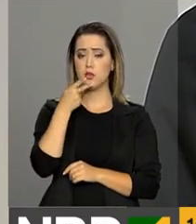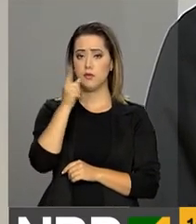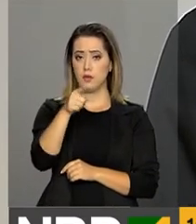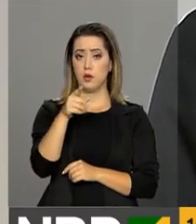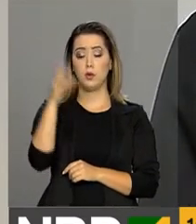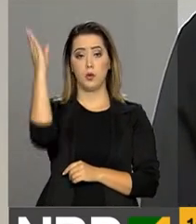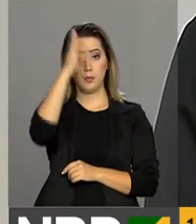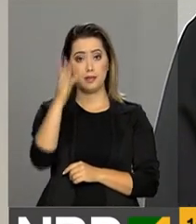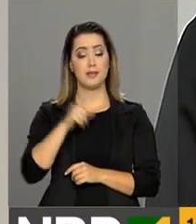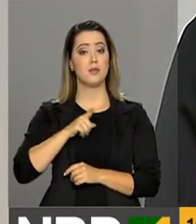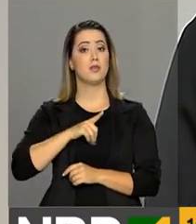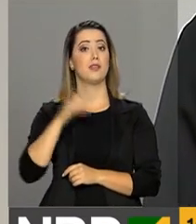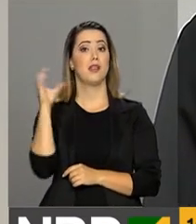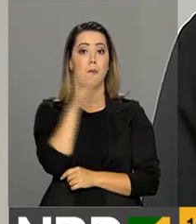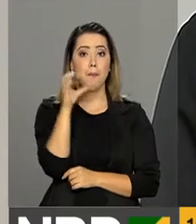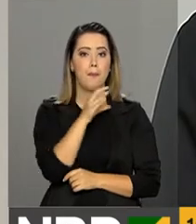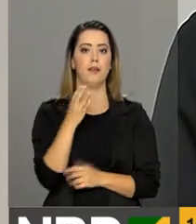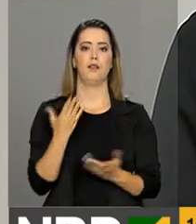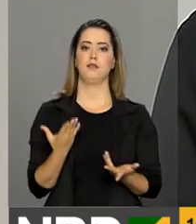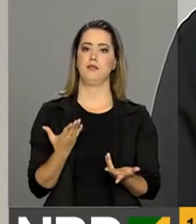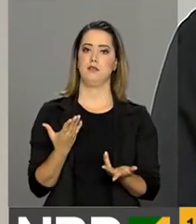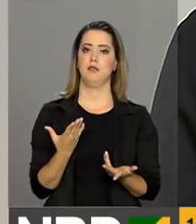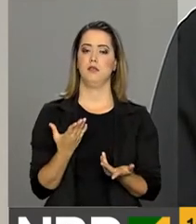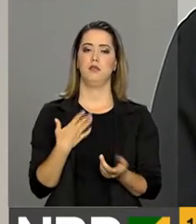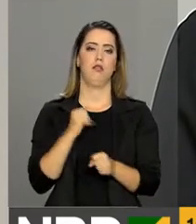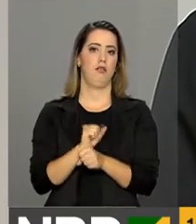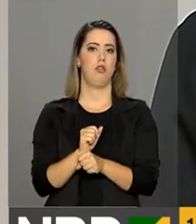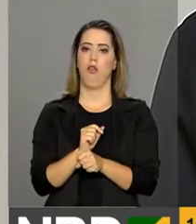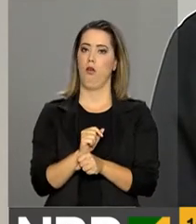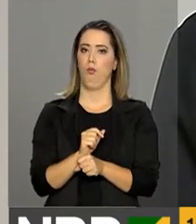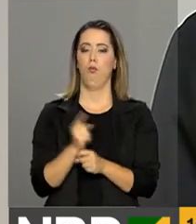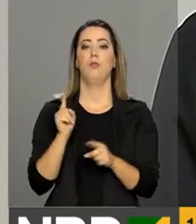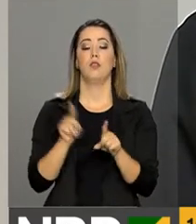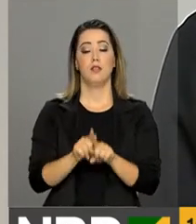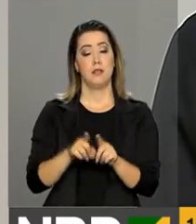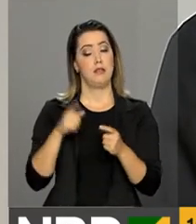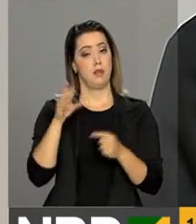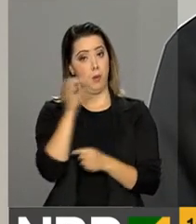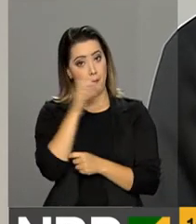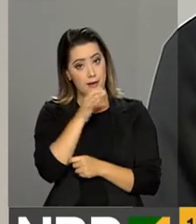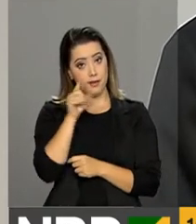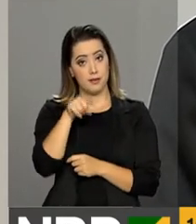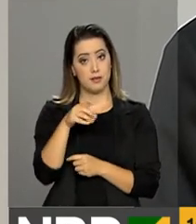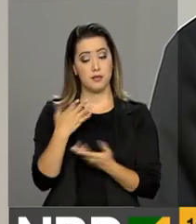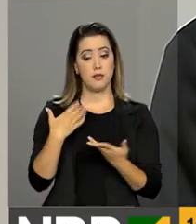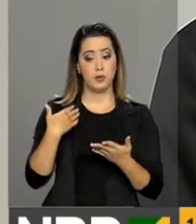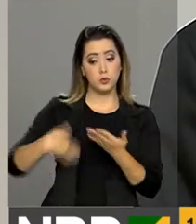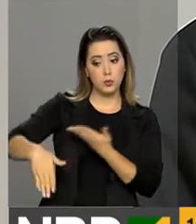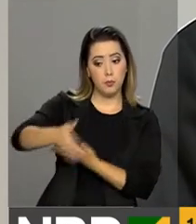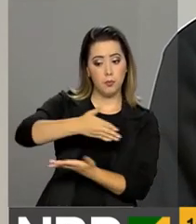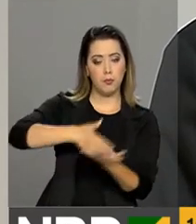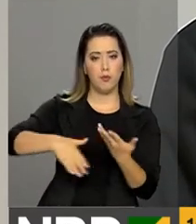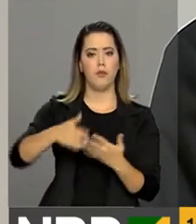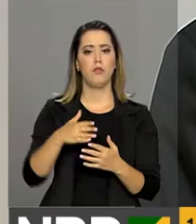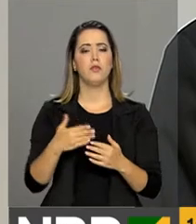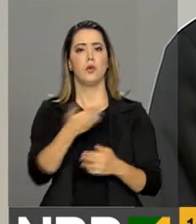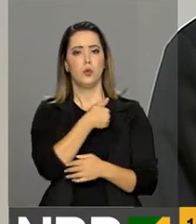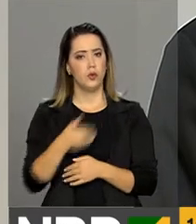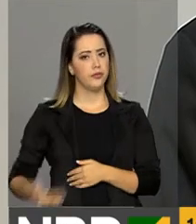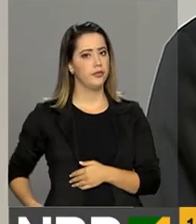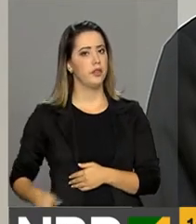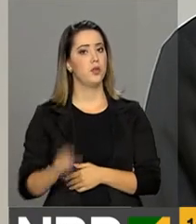pressa exatamente essa pressa que move um governo de apenas 15 meses